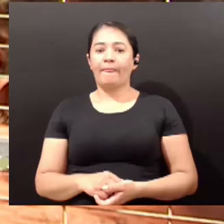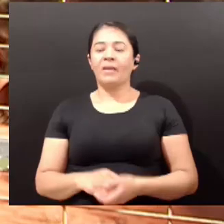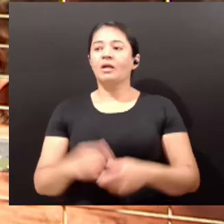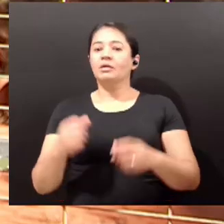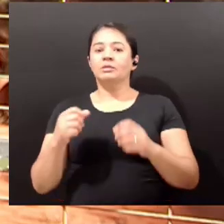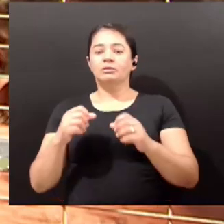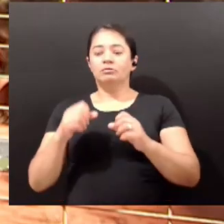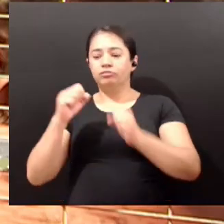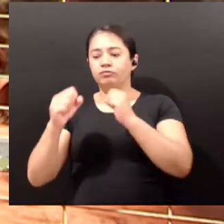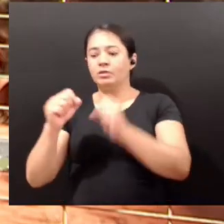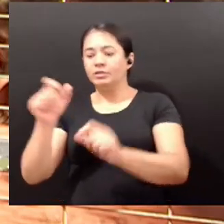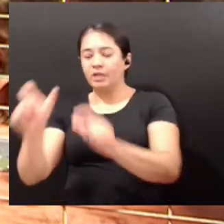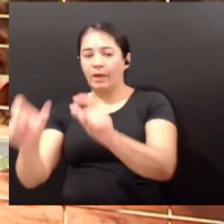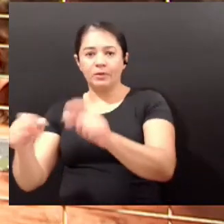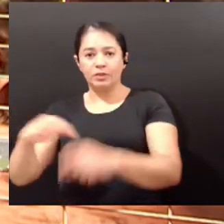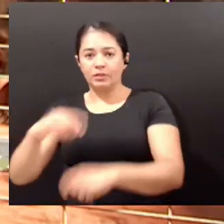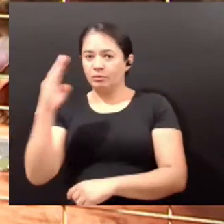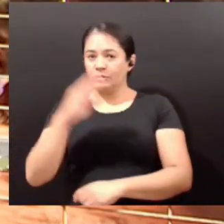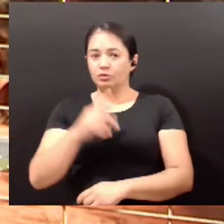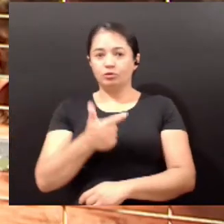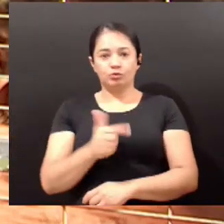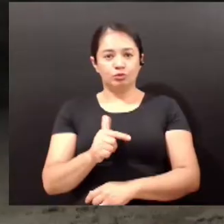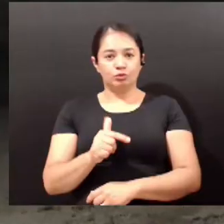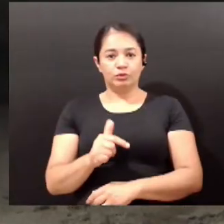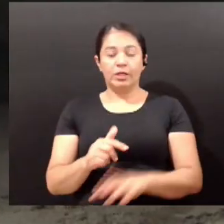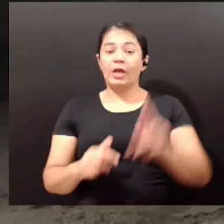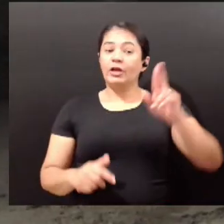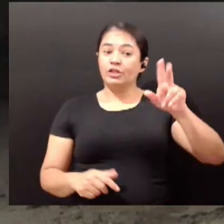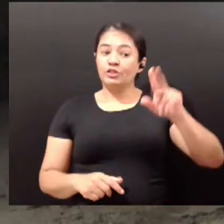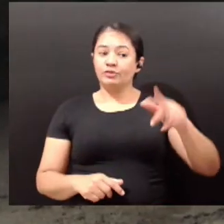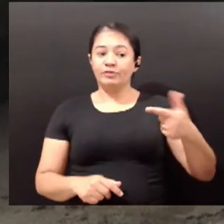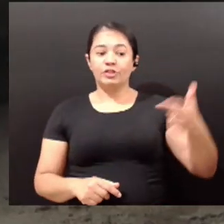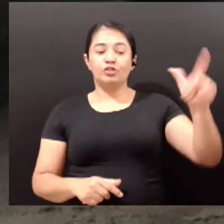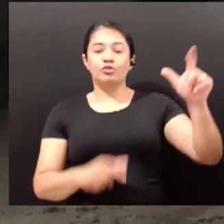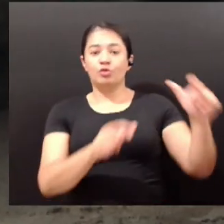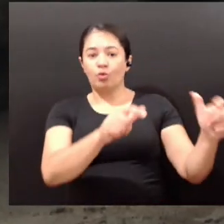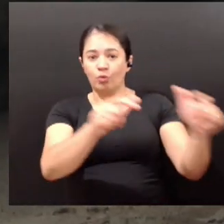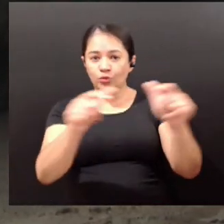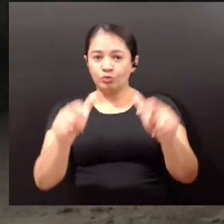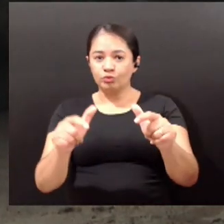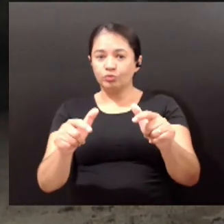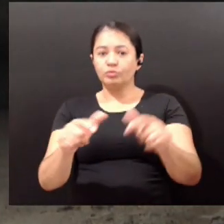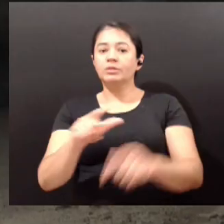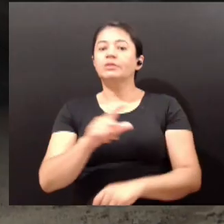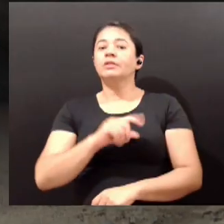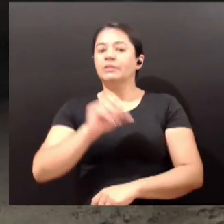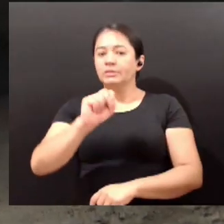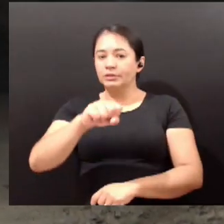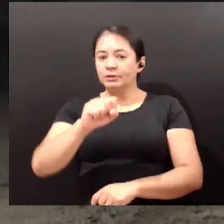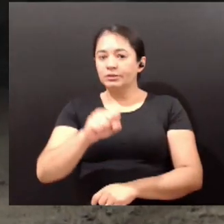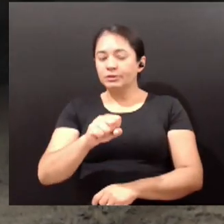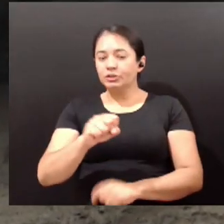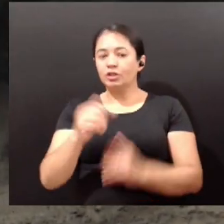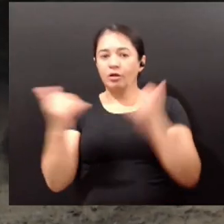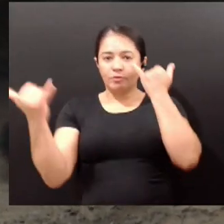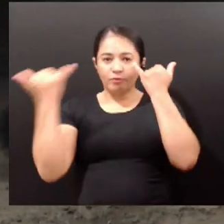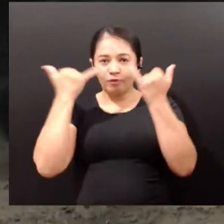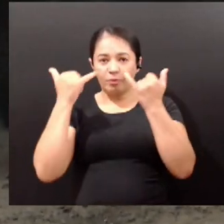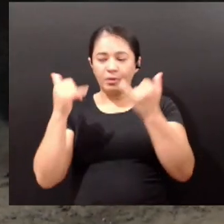no Brasil, tá? Diferente de outros lugares aí que tem sim registros de